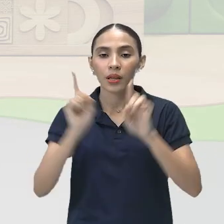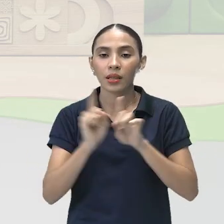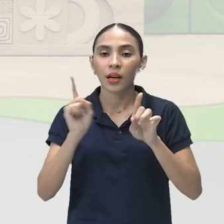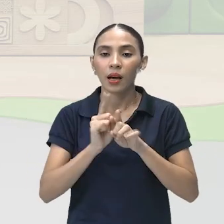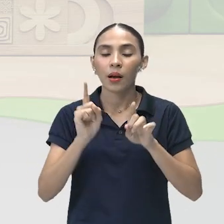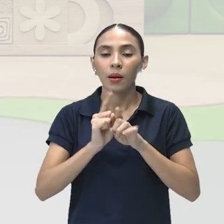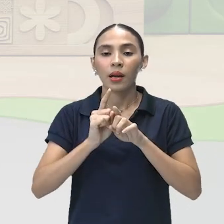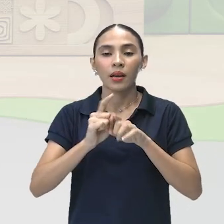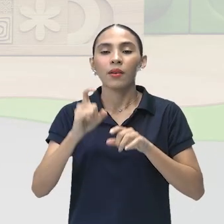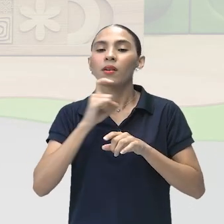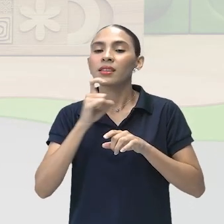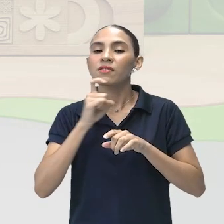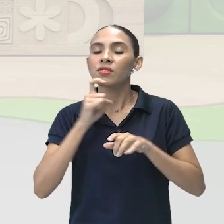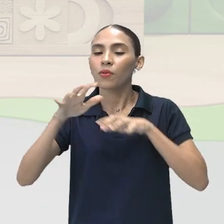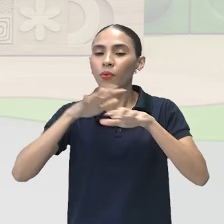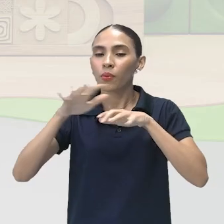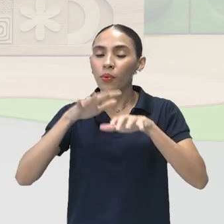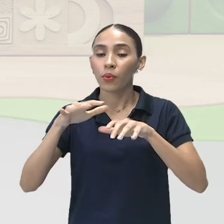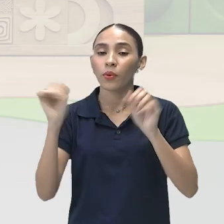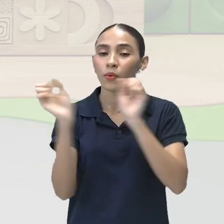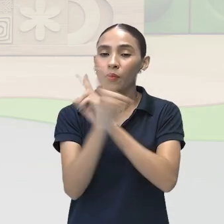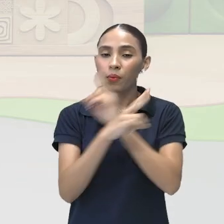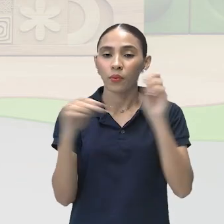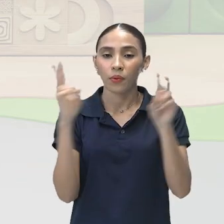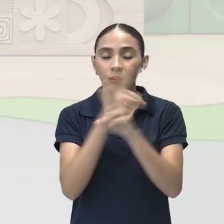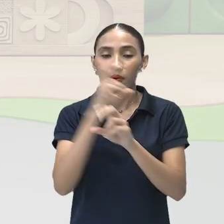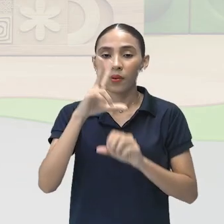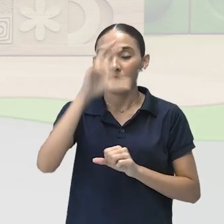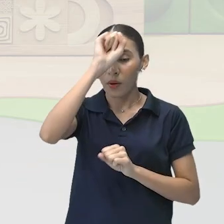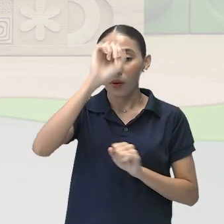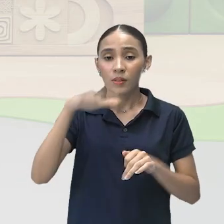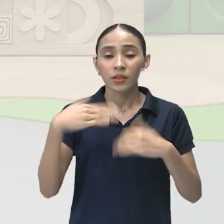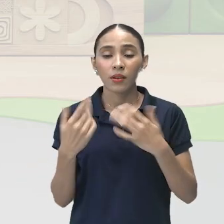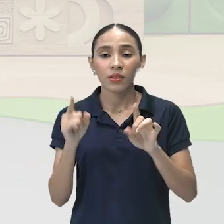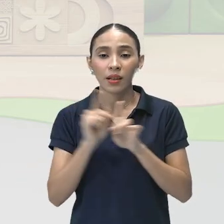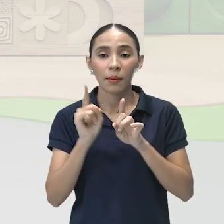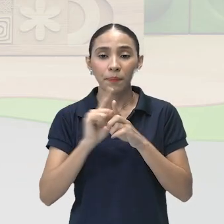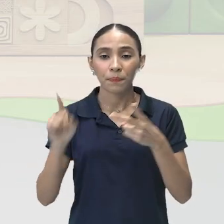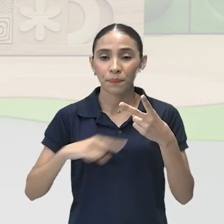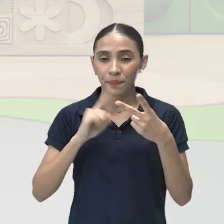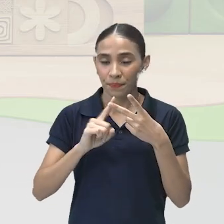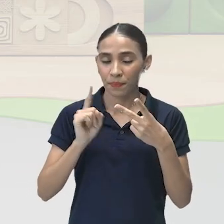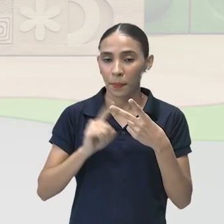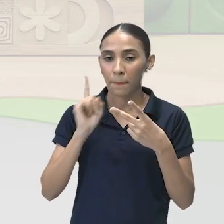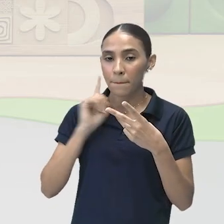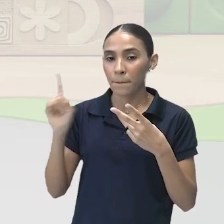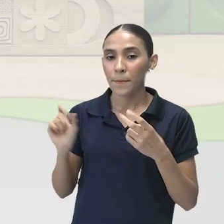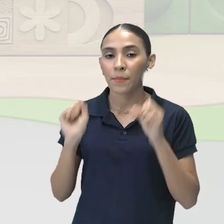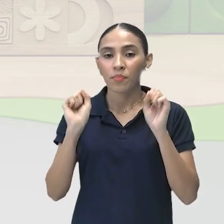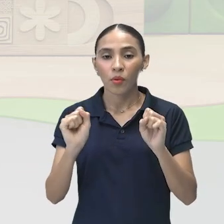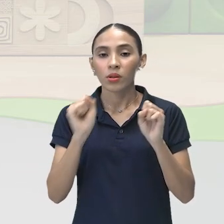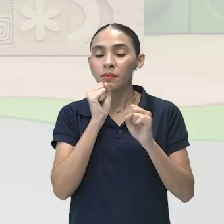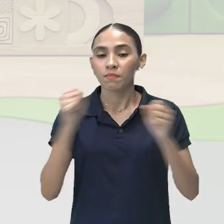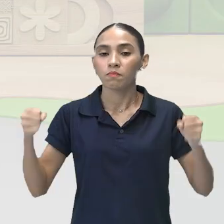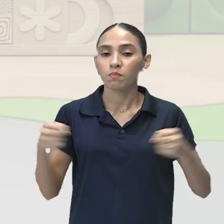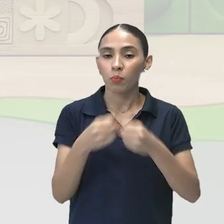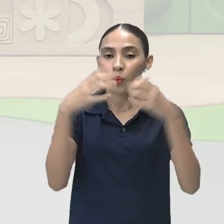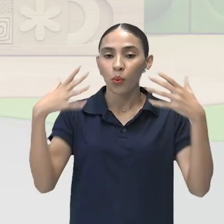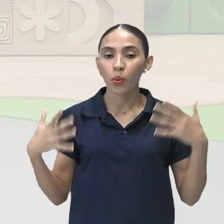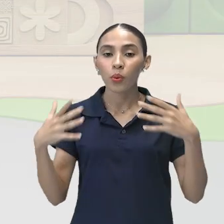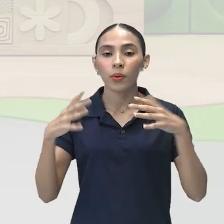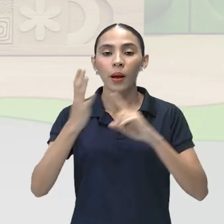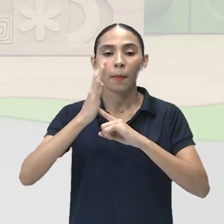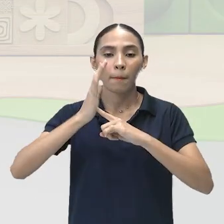avalanches, ondas oceânicas e ventos fortes. Já as fontes artificiais do infrassom podem ser explosões, motores